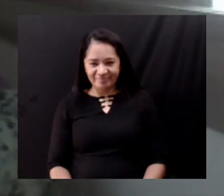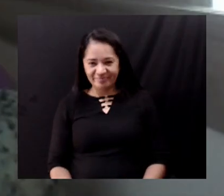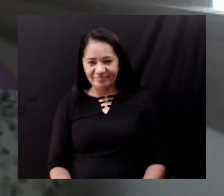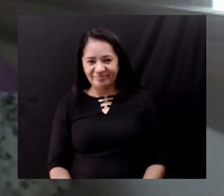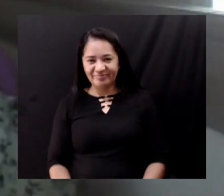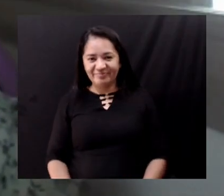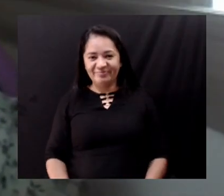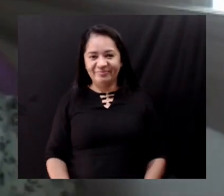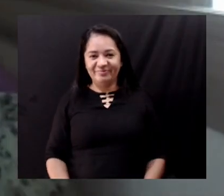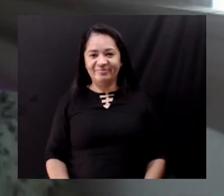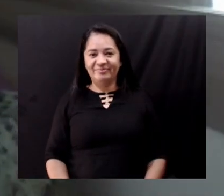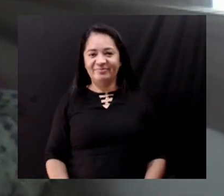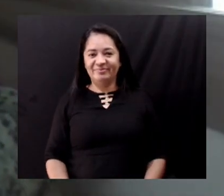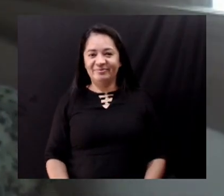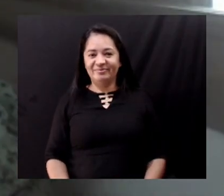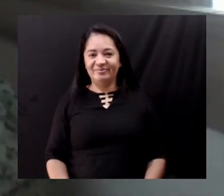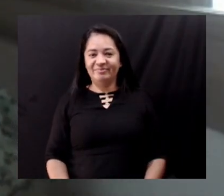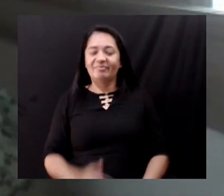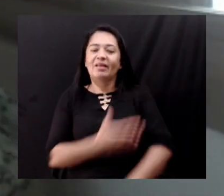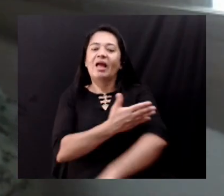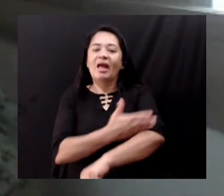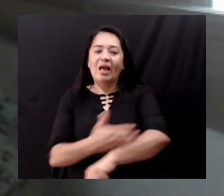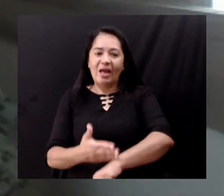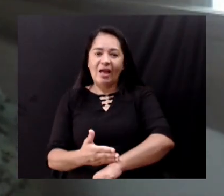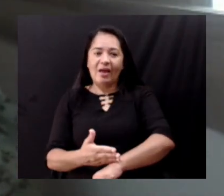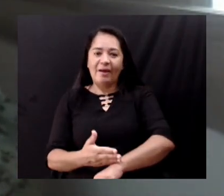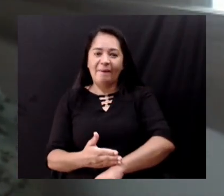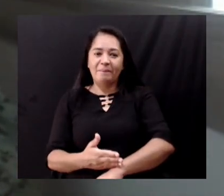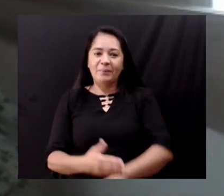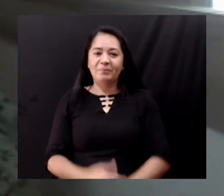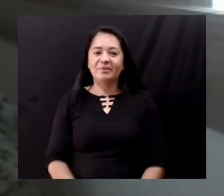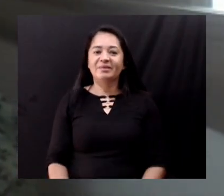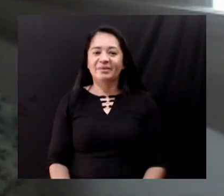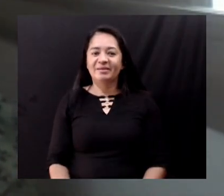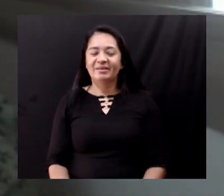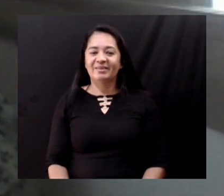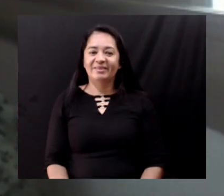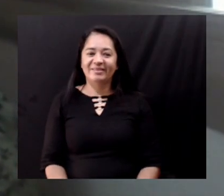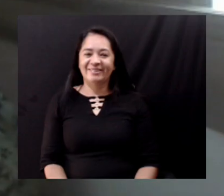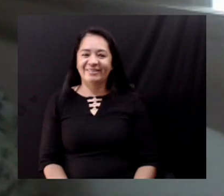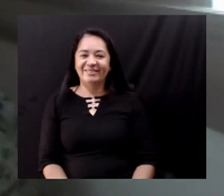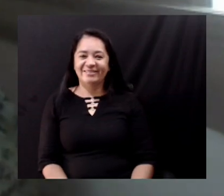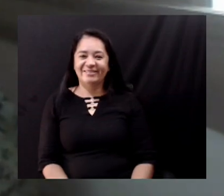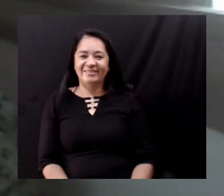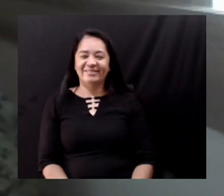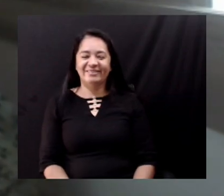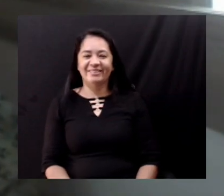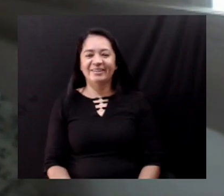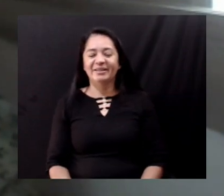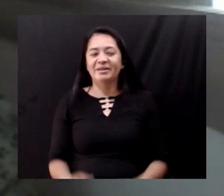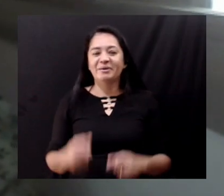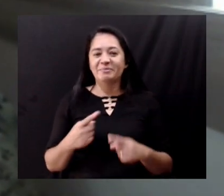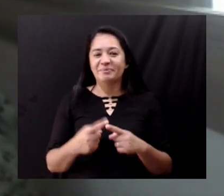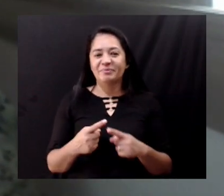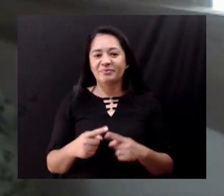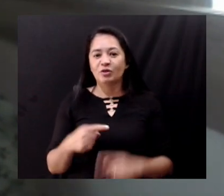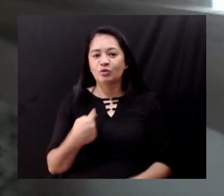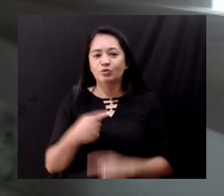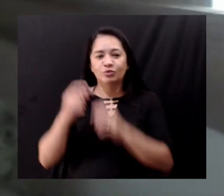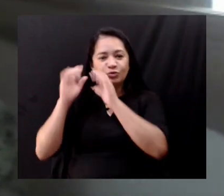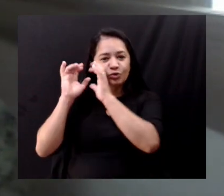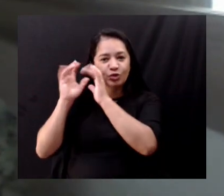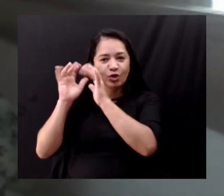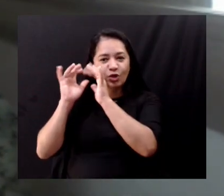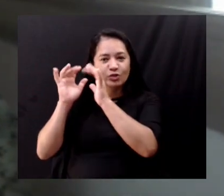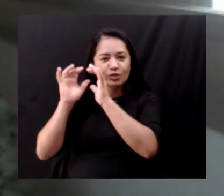É um hábito. A Ah, gente não tá. considera isso um Ufa! vício, mas a gente condiciona, né? Nosso cérebro ele é condicionado.